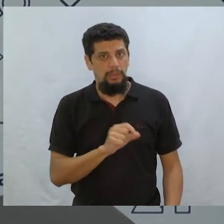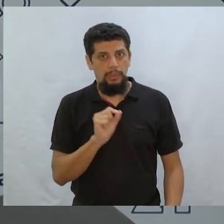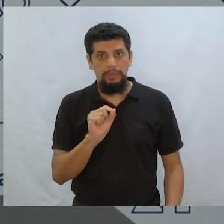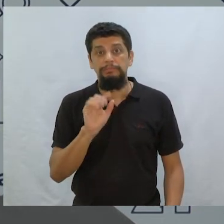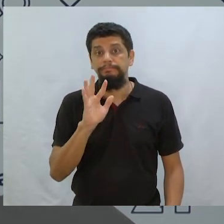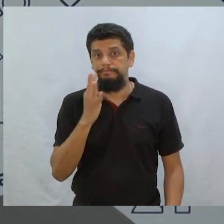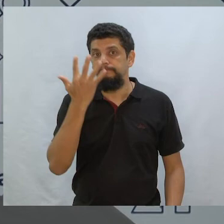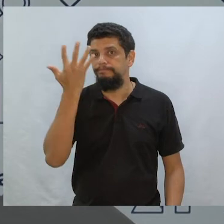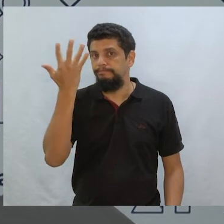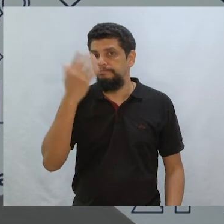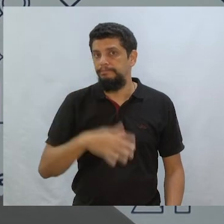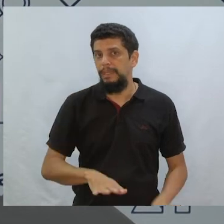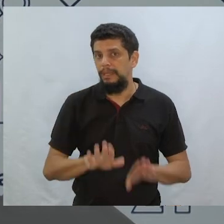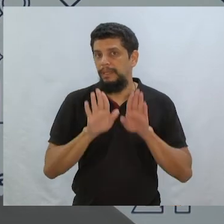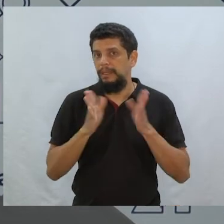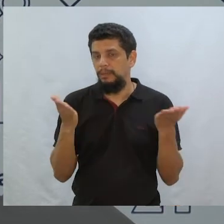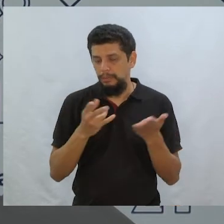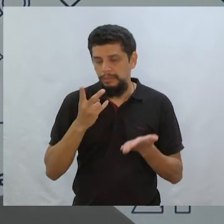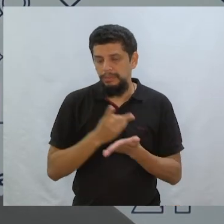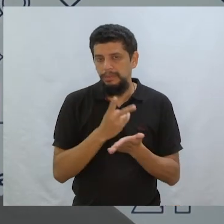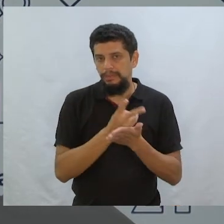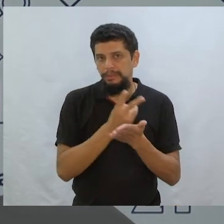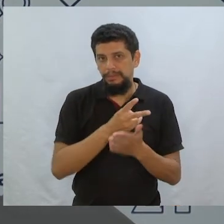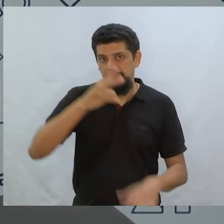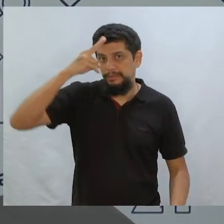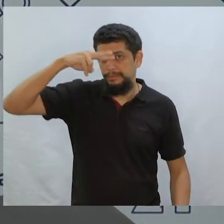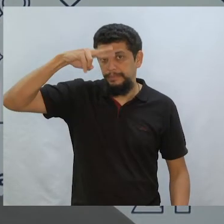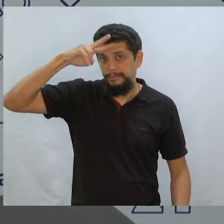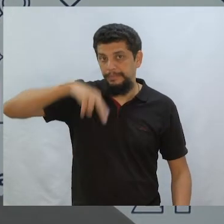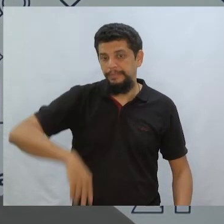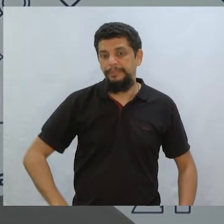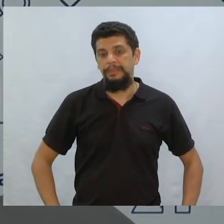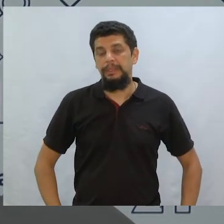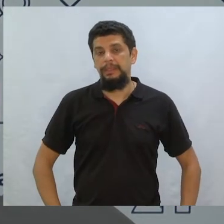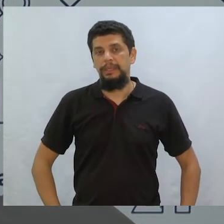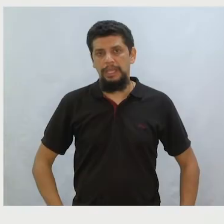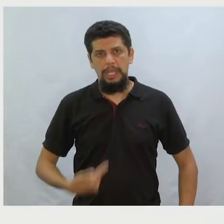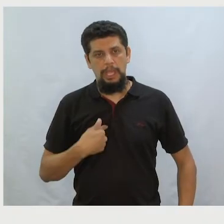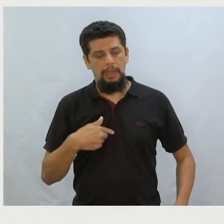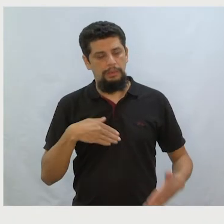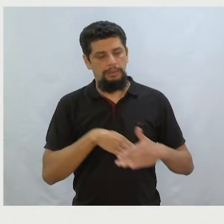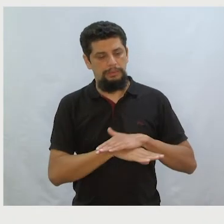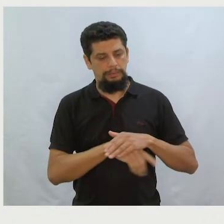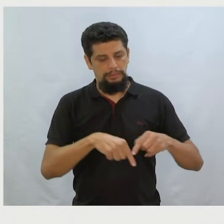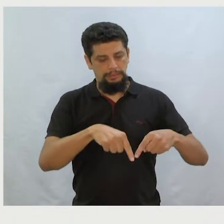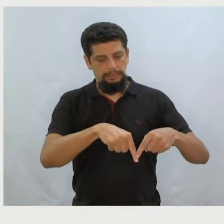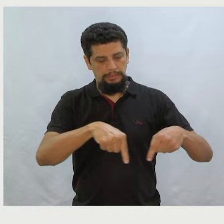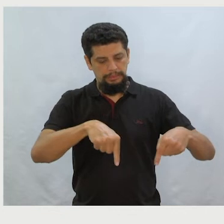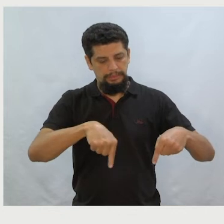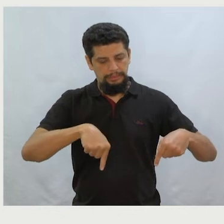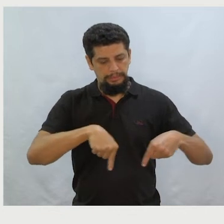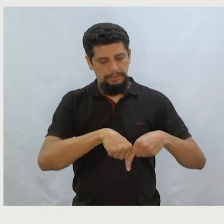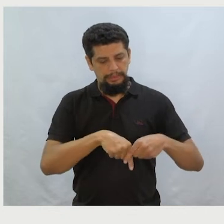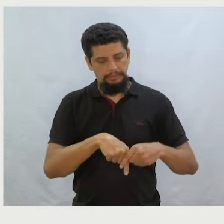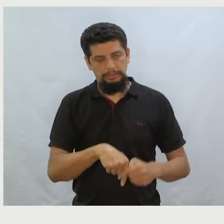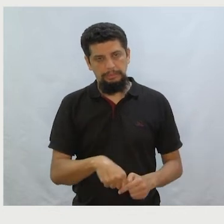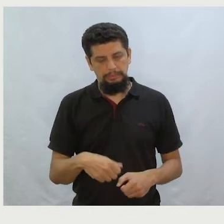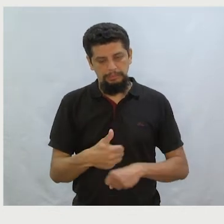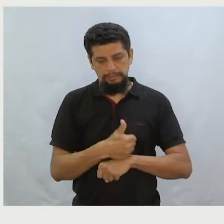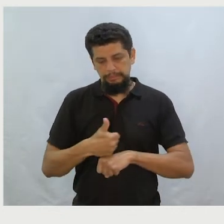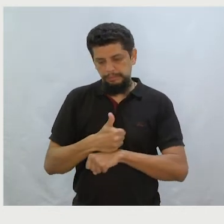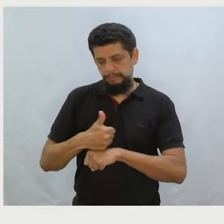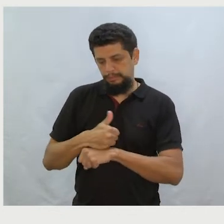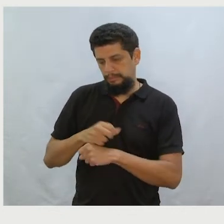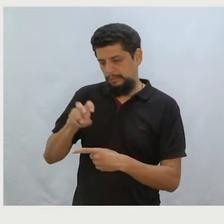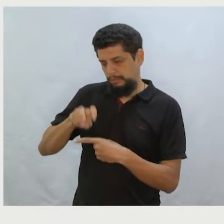O que teria acontecido mas vamos continuar a nossa história eu entrei na sala do diretor e me sentei